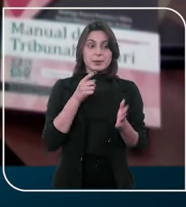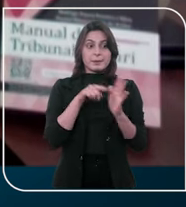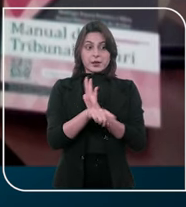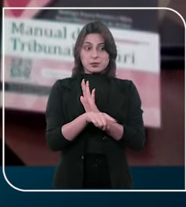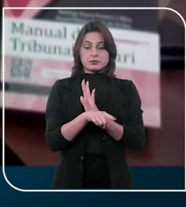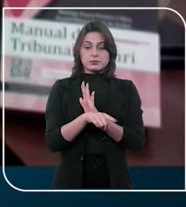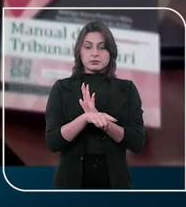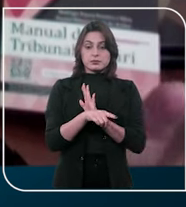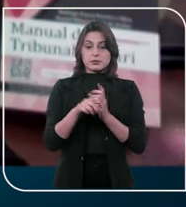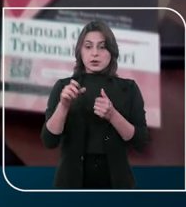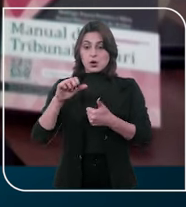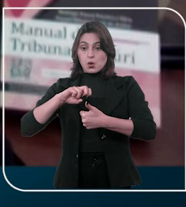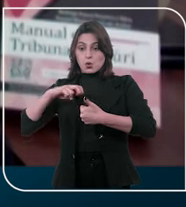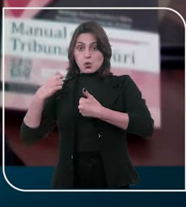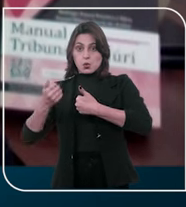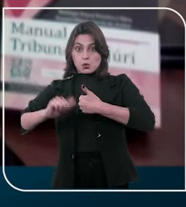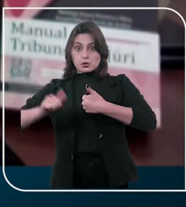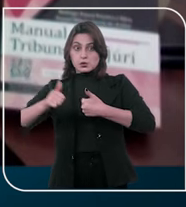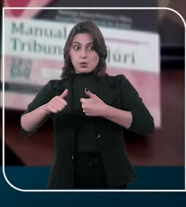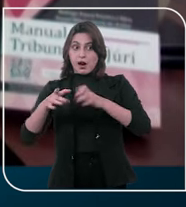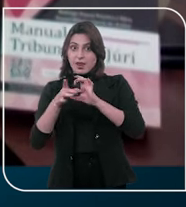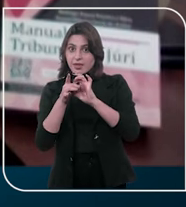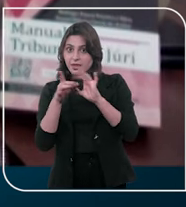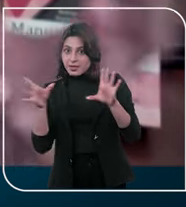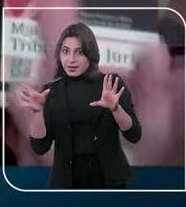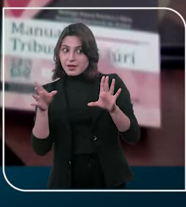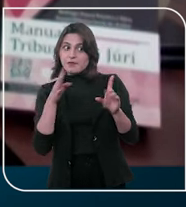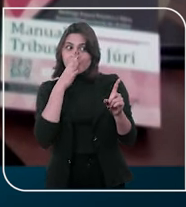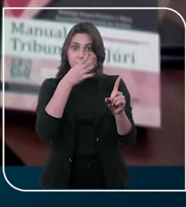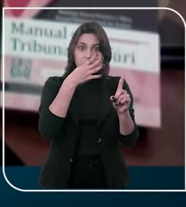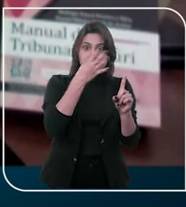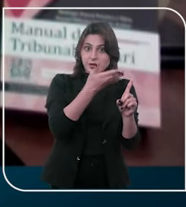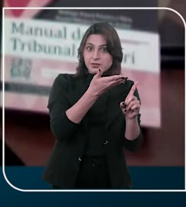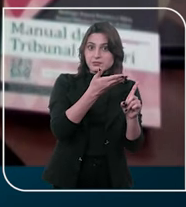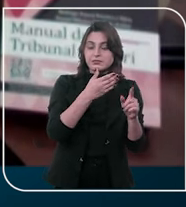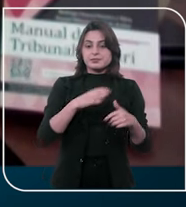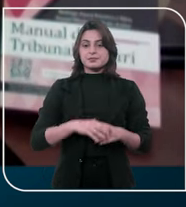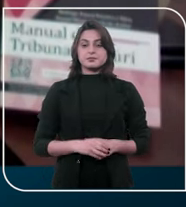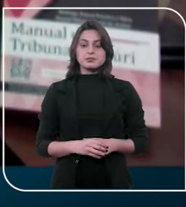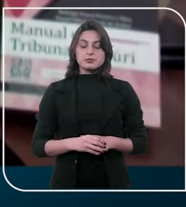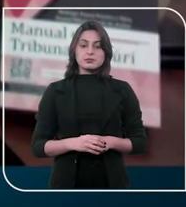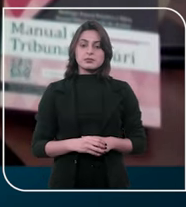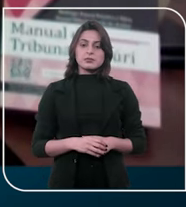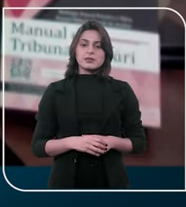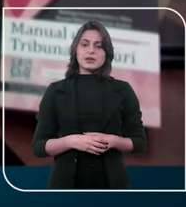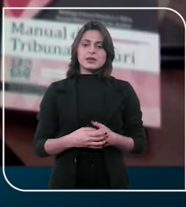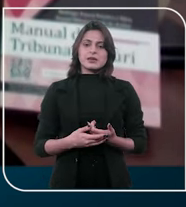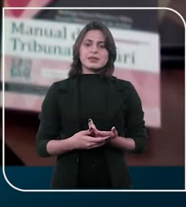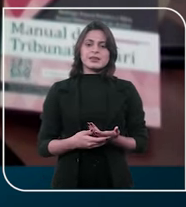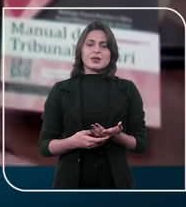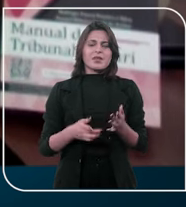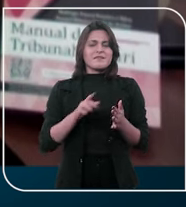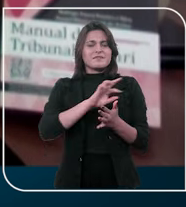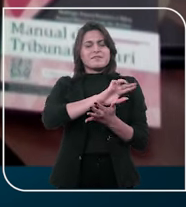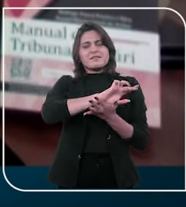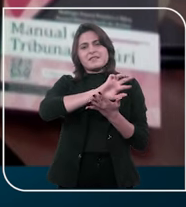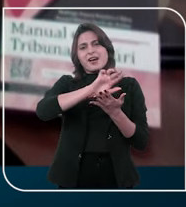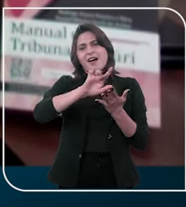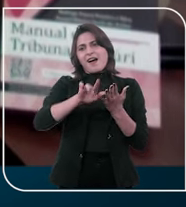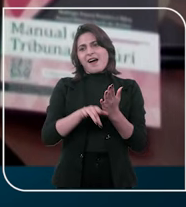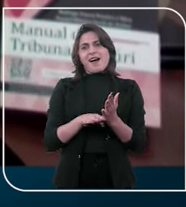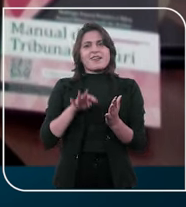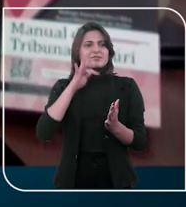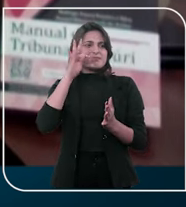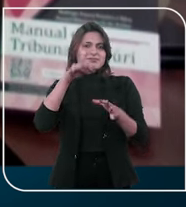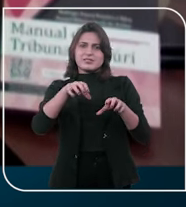o acusado? É um quesito que engloba todas as teses defensivas absolutórias. Então, essa pergunta,